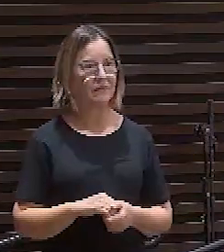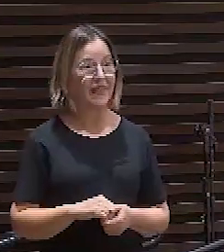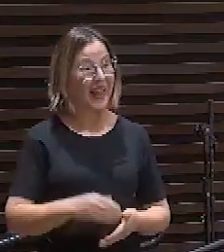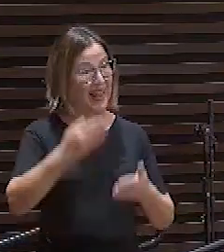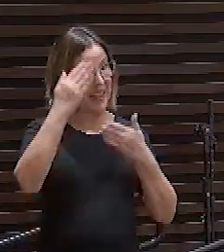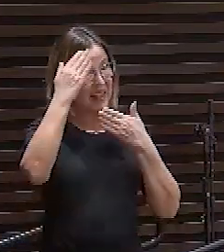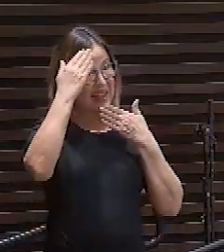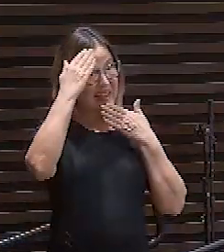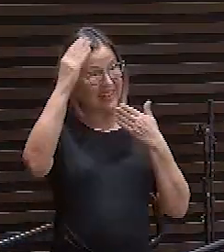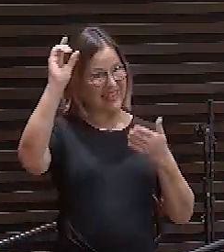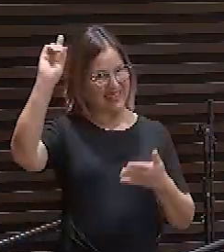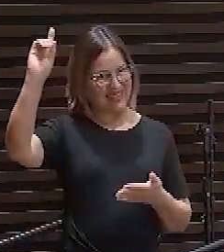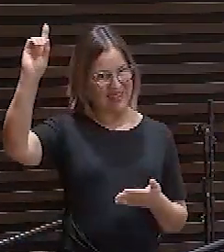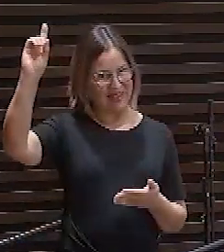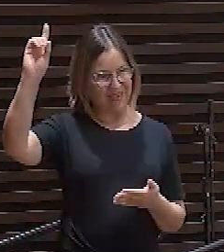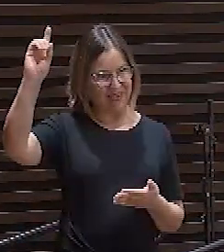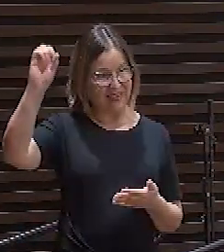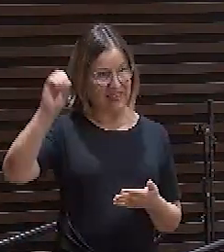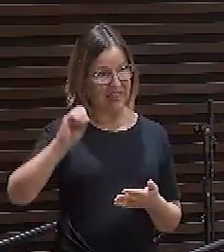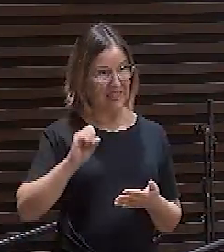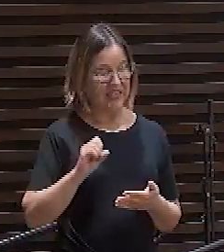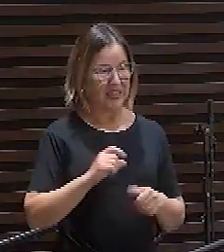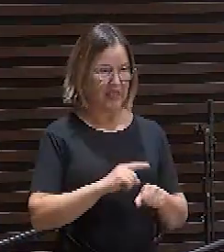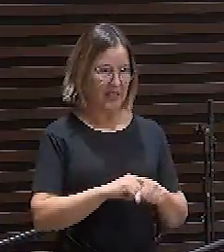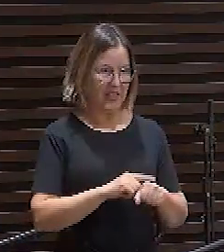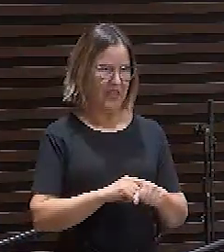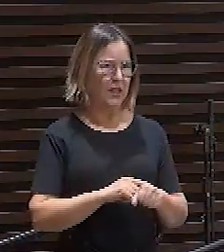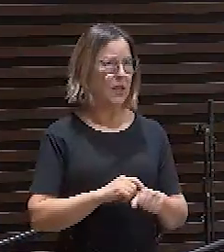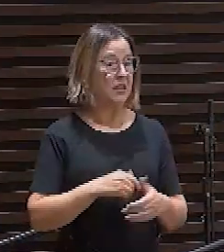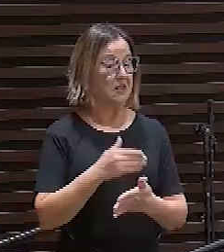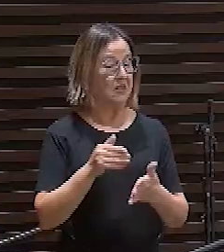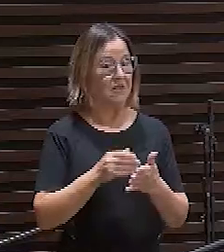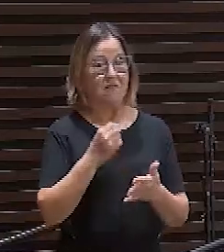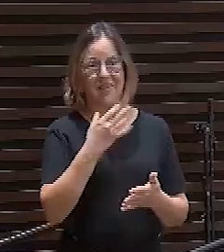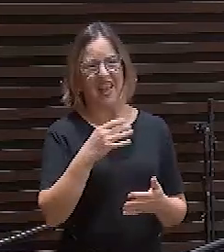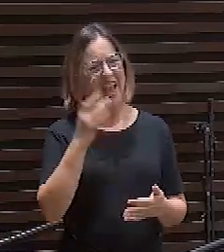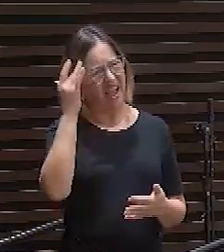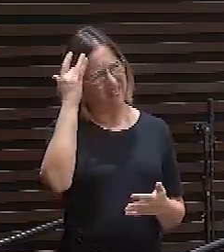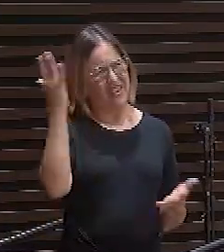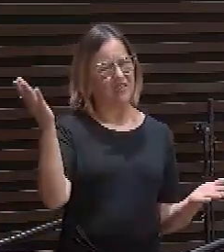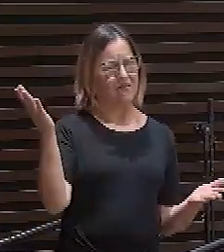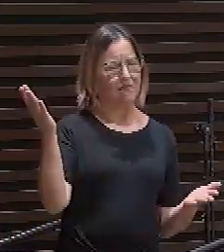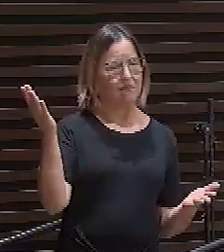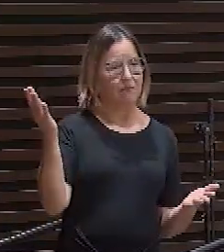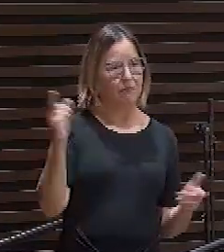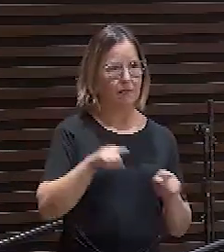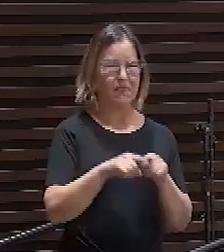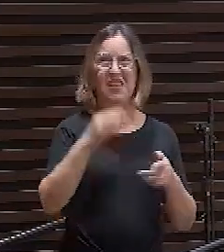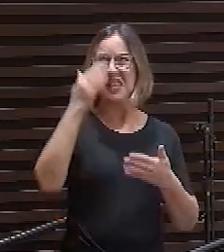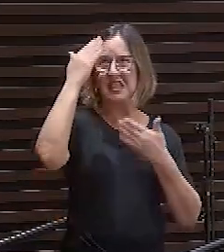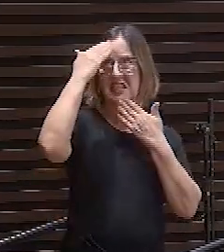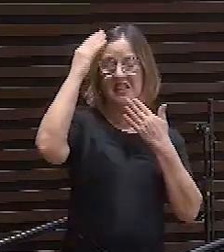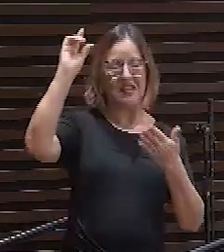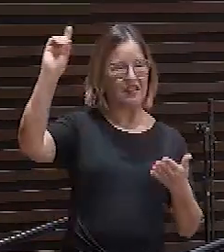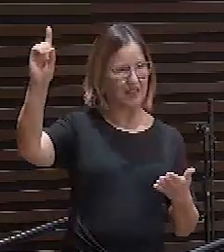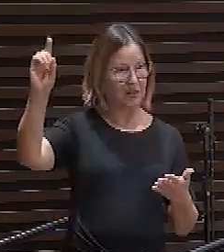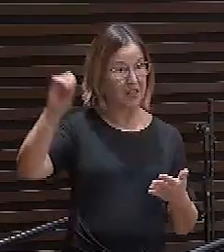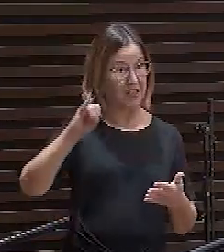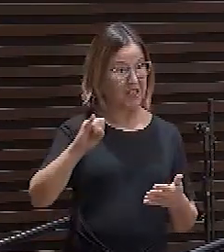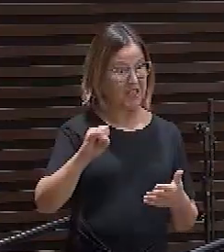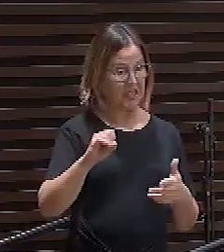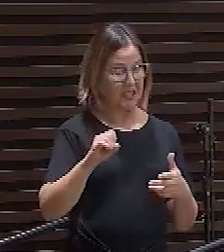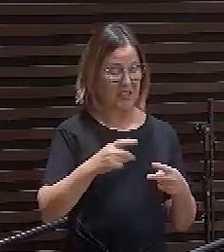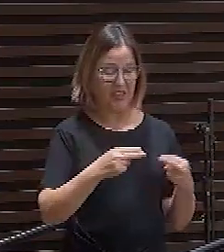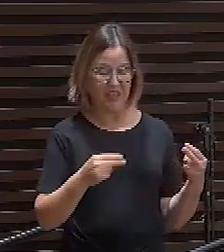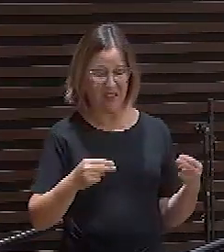Agradecer a Deus quando está tudo bem é fácil. Eu quero ver a gente agradecer a Deus quando as coisas estão